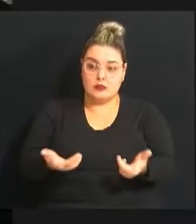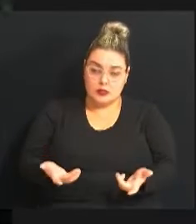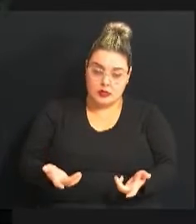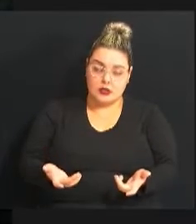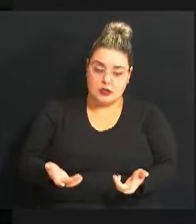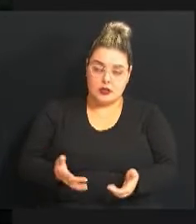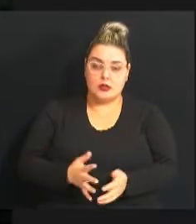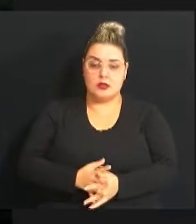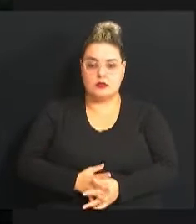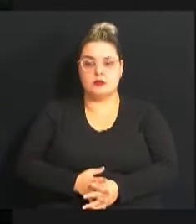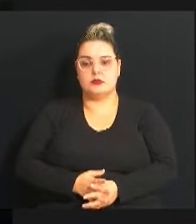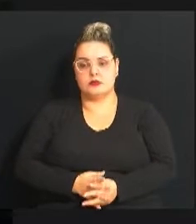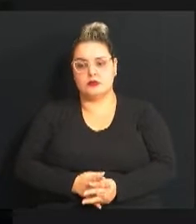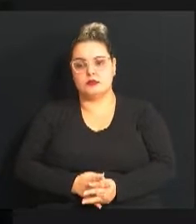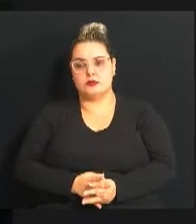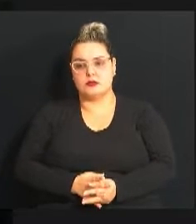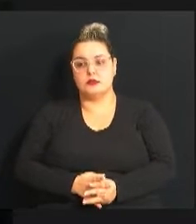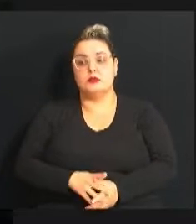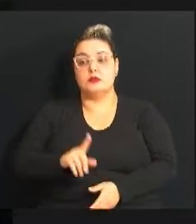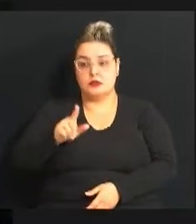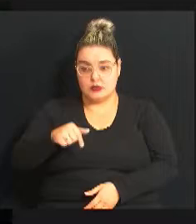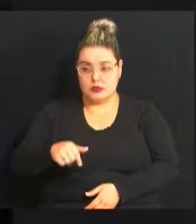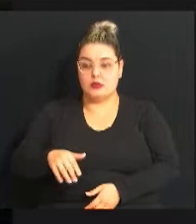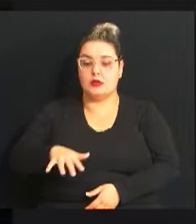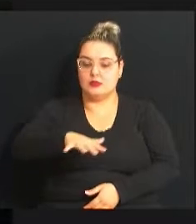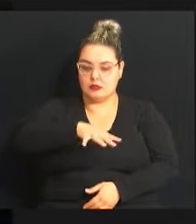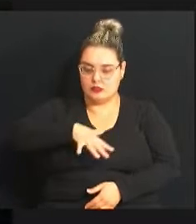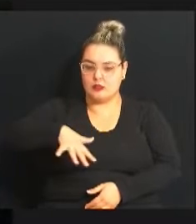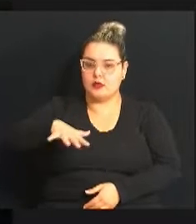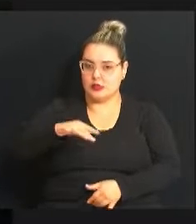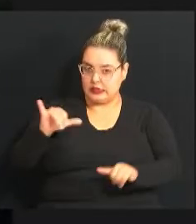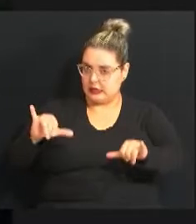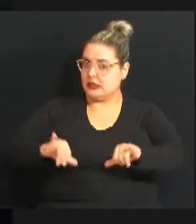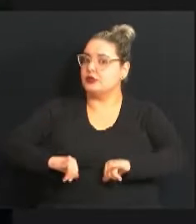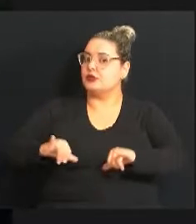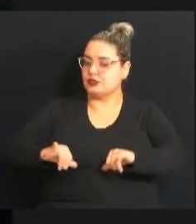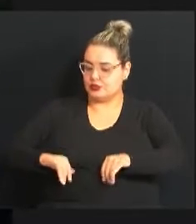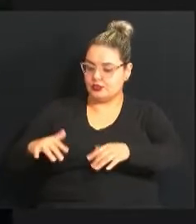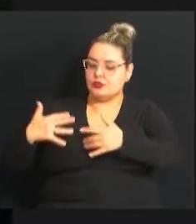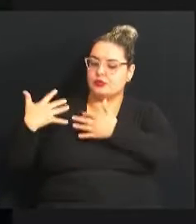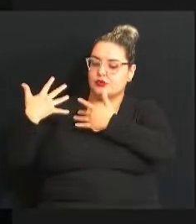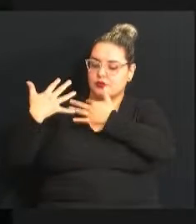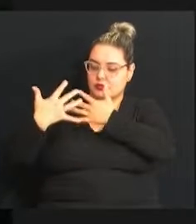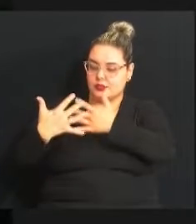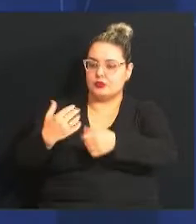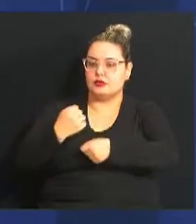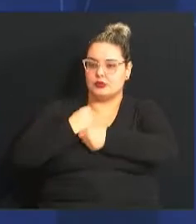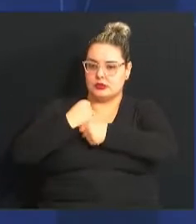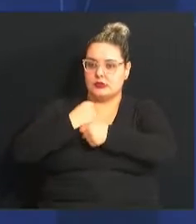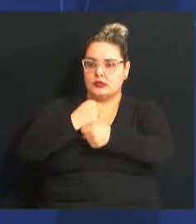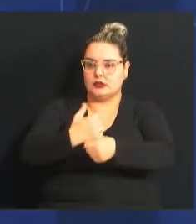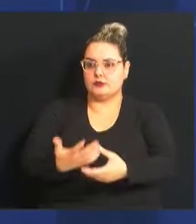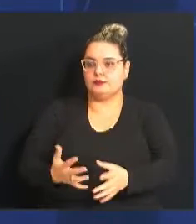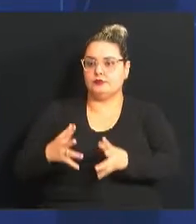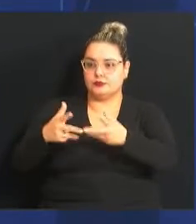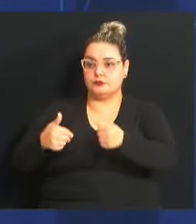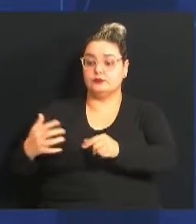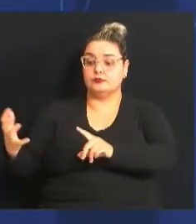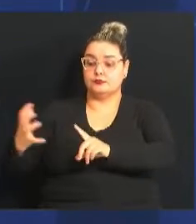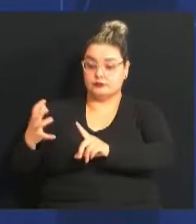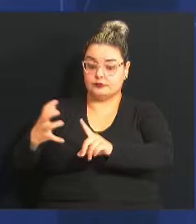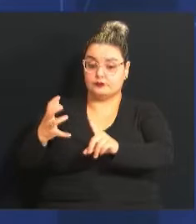que também é uma margem da população aí que vem sofrendo bastante nos últimos anos. Todo esse fenômeno influencia também quem